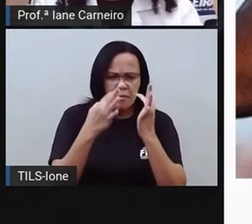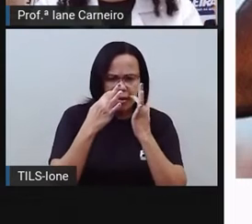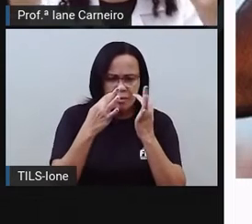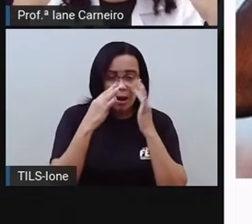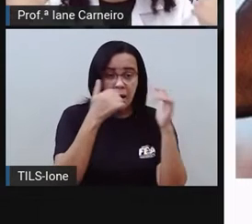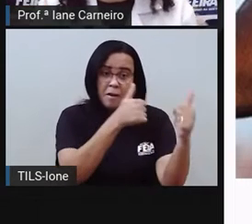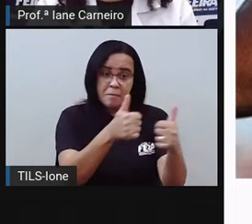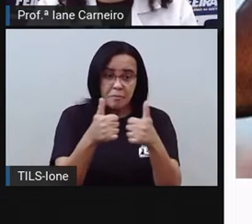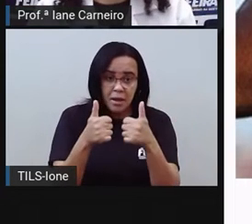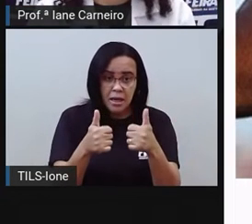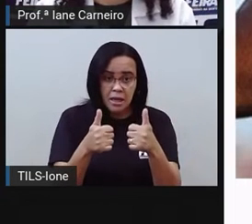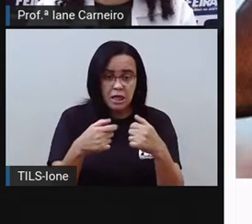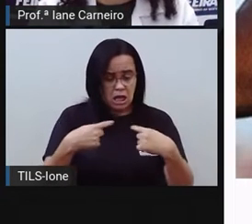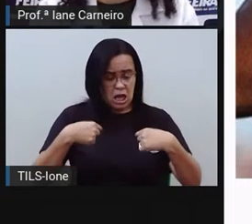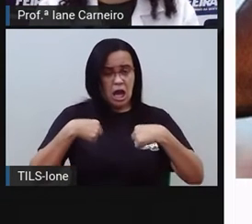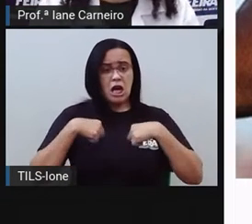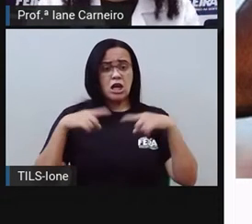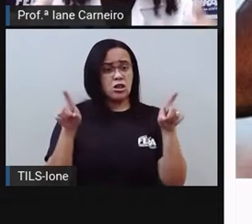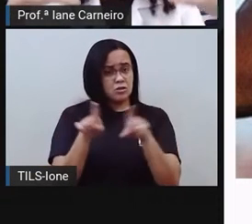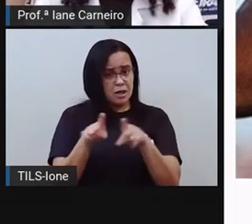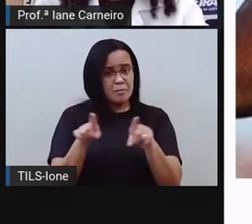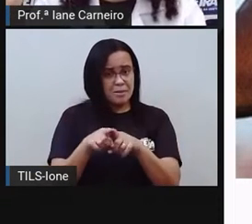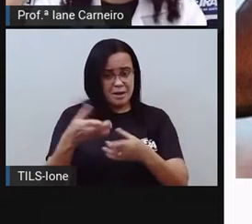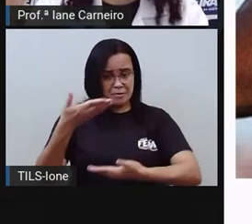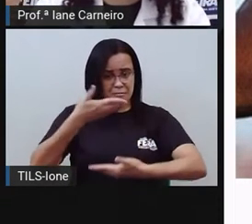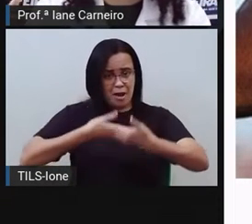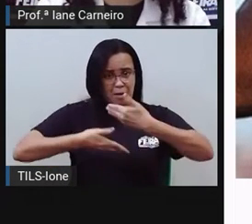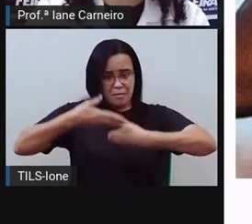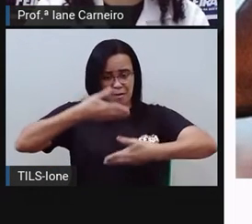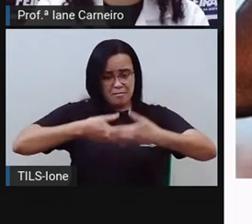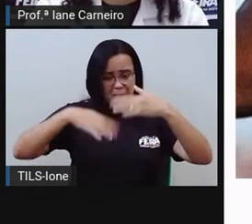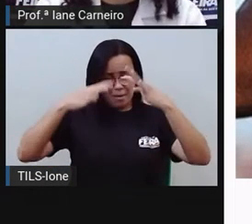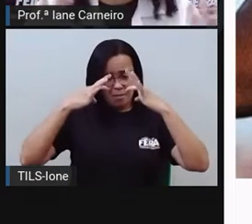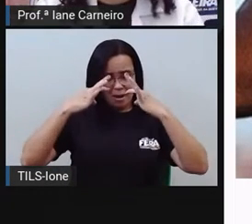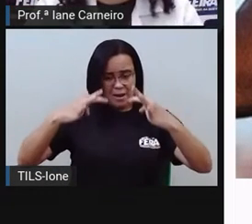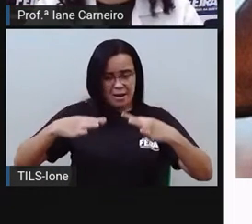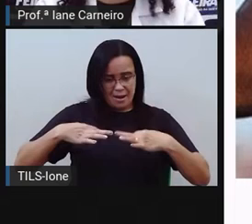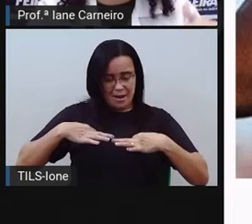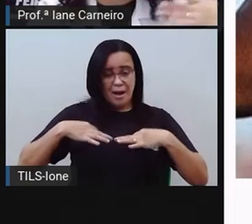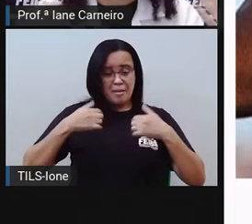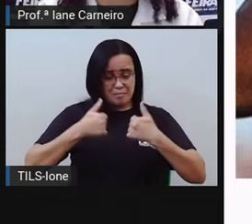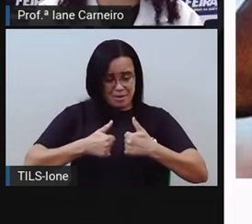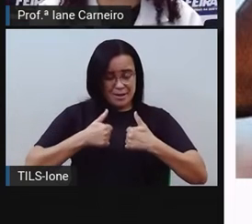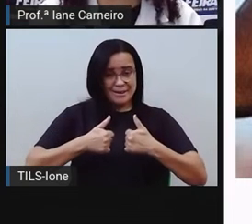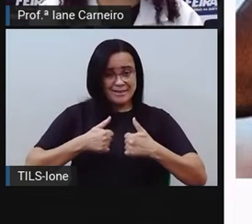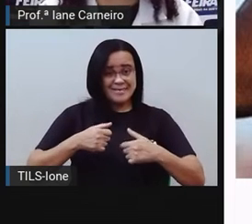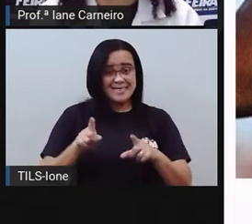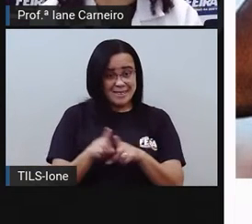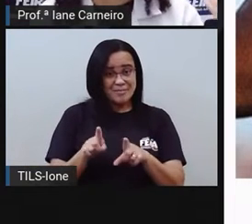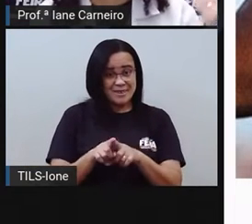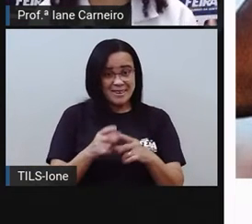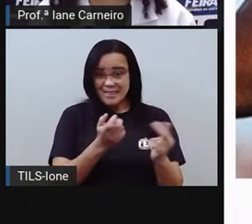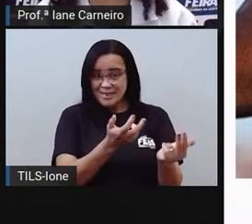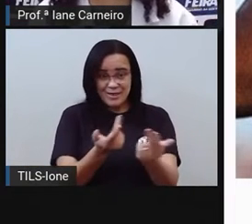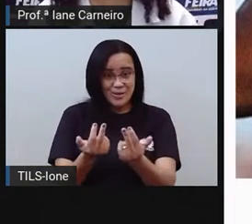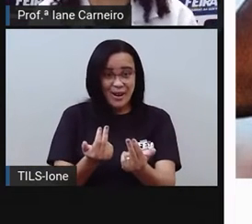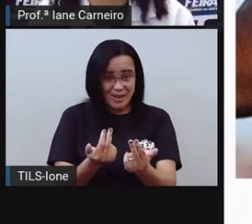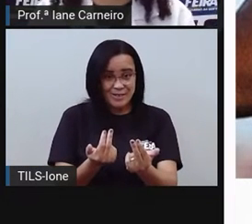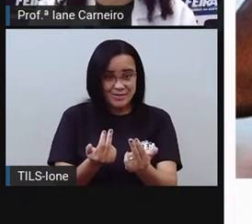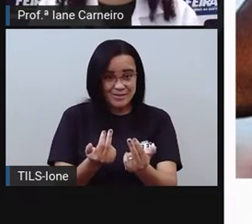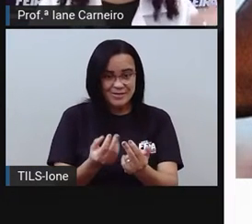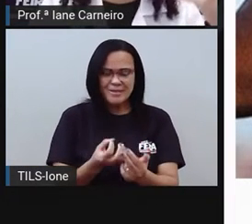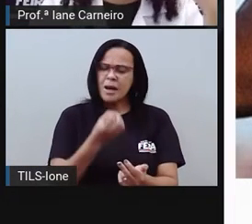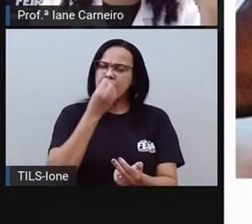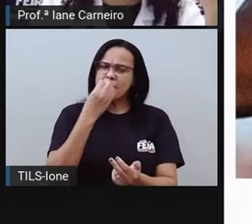da forma como eu gostaria de ser tratada, né? Dando bom dia. Então, é tão bom quando a gente chega no ambiente, né, e a pessoa dá bom dia para a